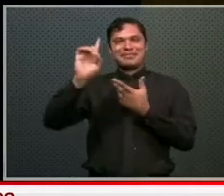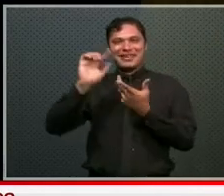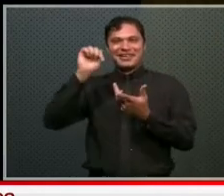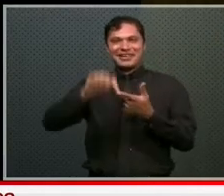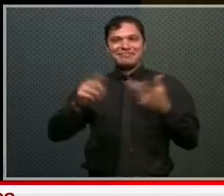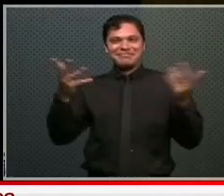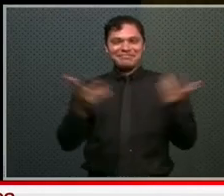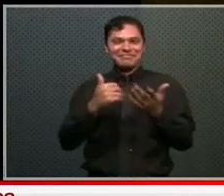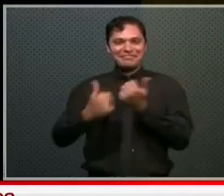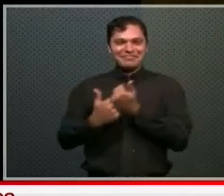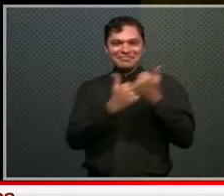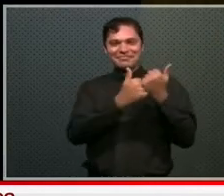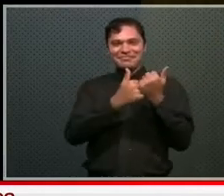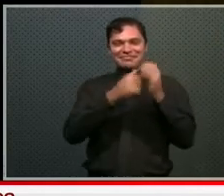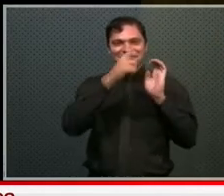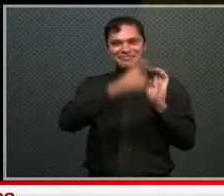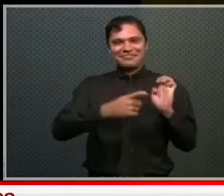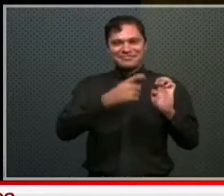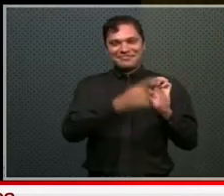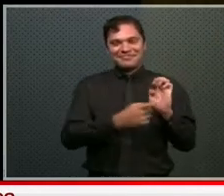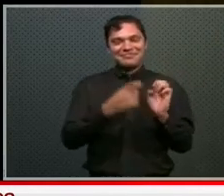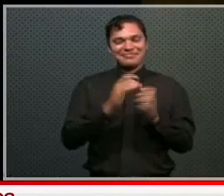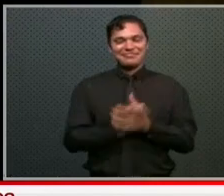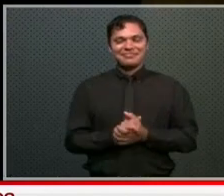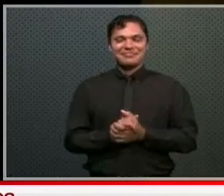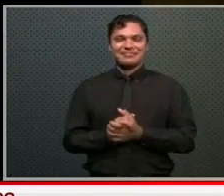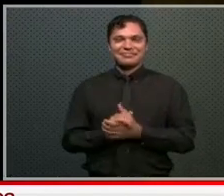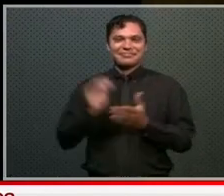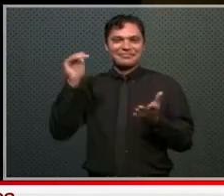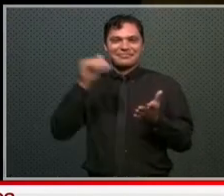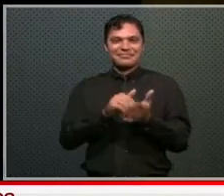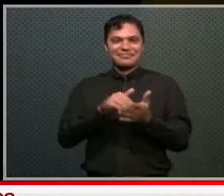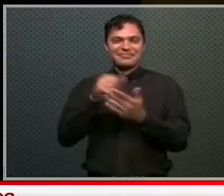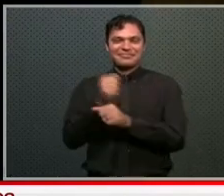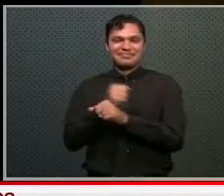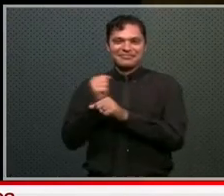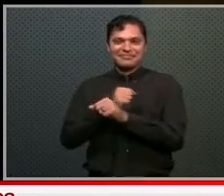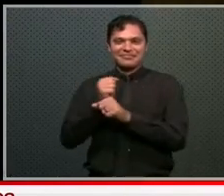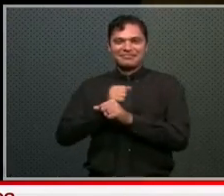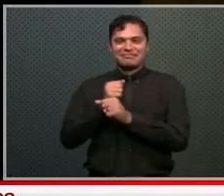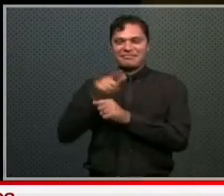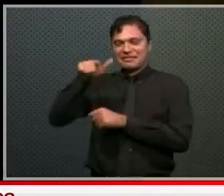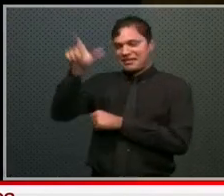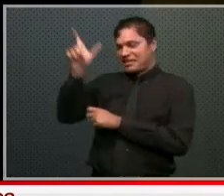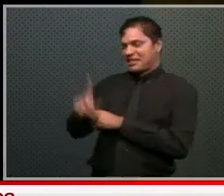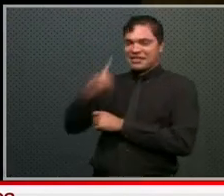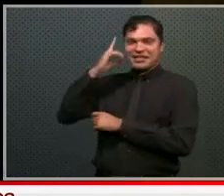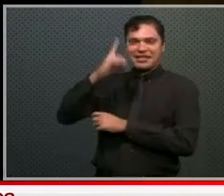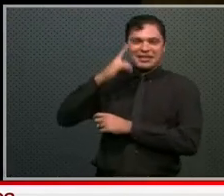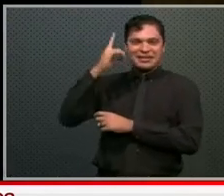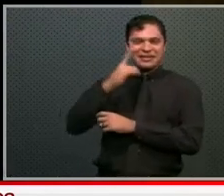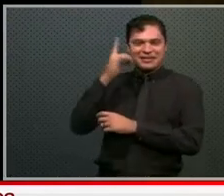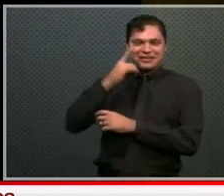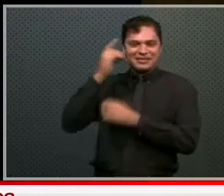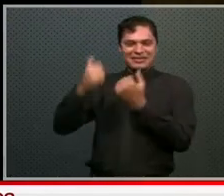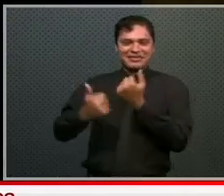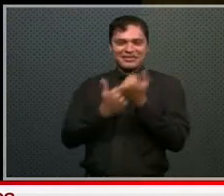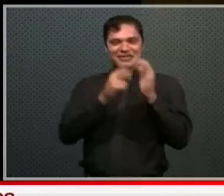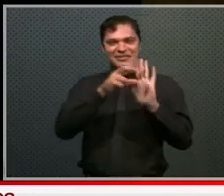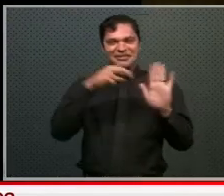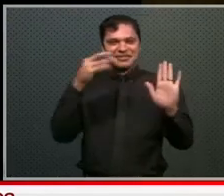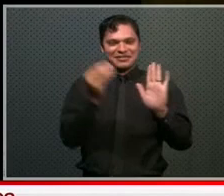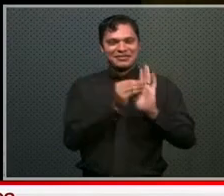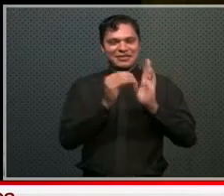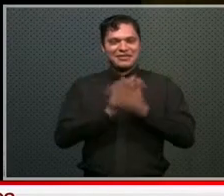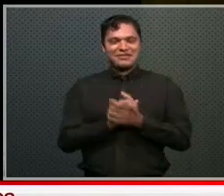Deputado vive Reis Deputado bordado no último ano foi um dos deputados que ajudaram Embrapa como emenda e a gente